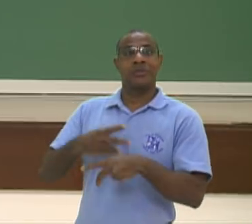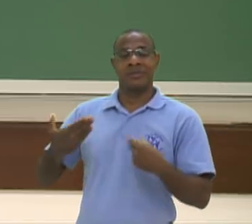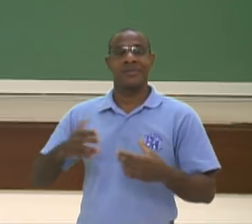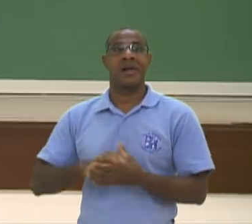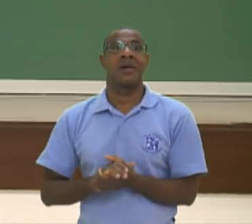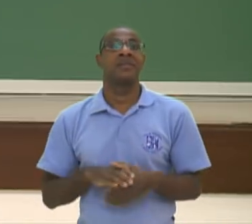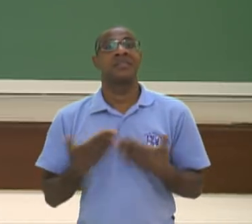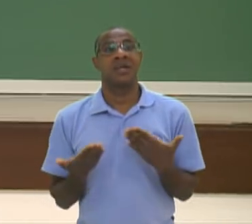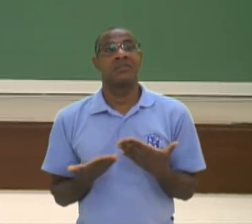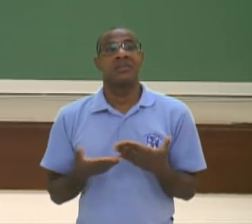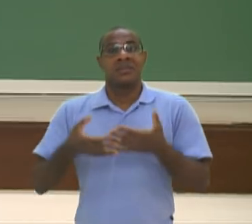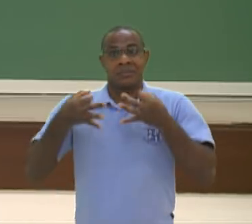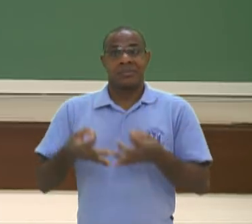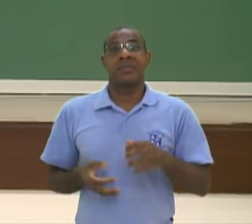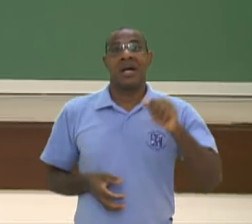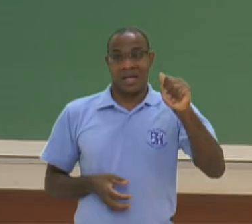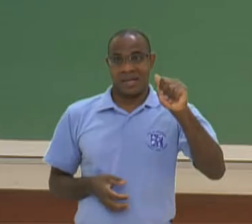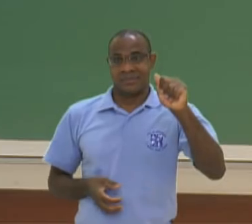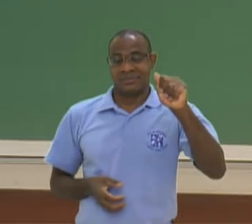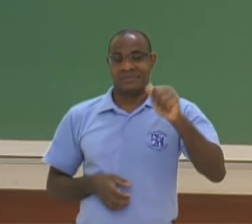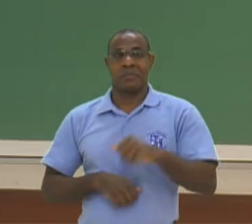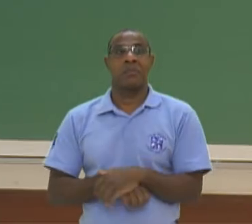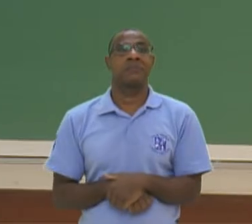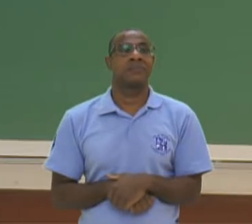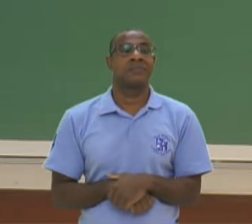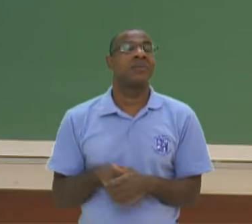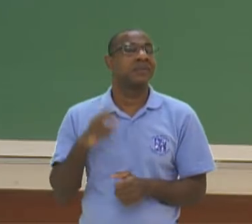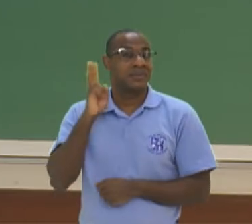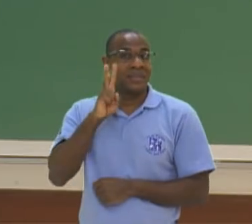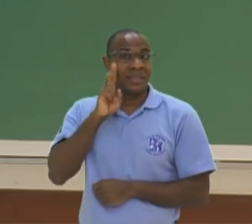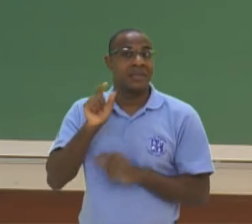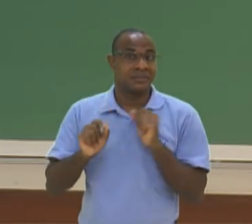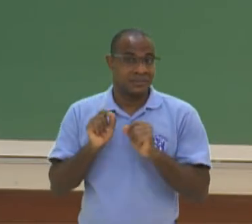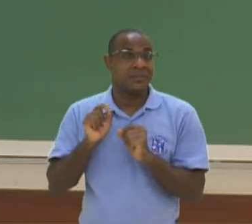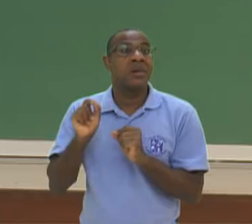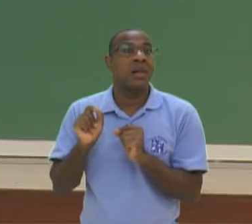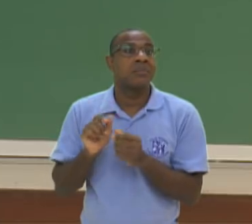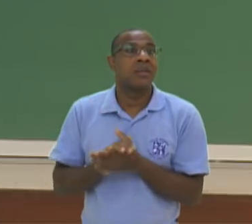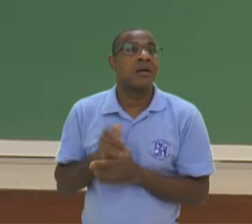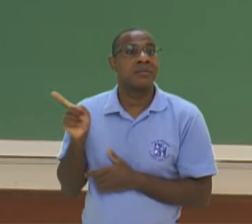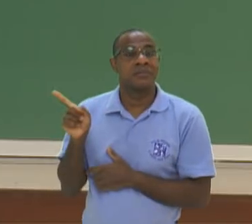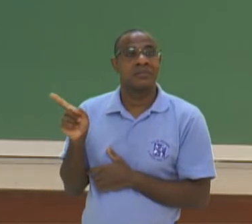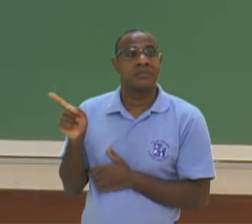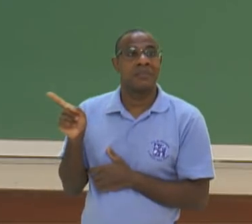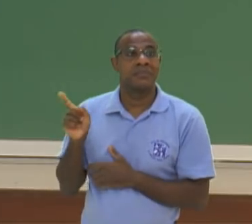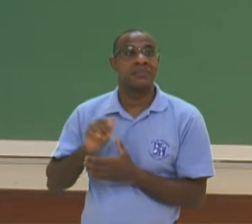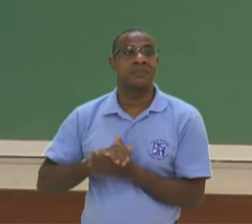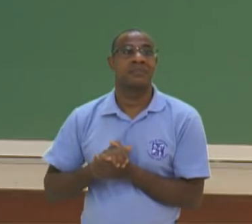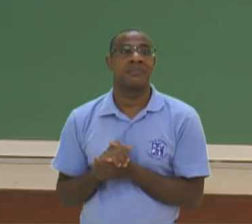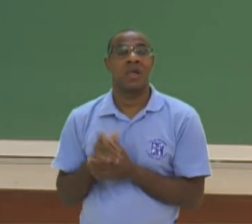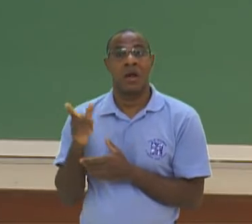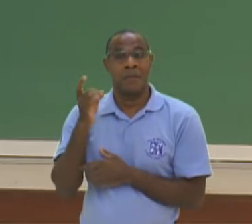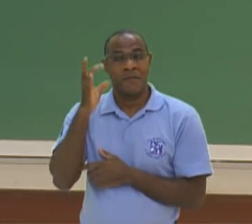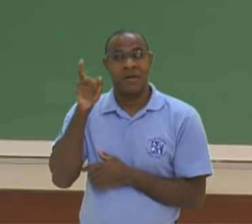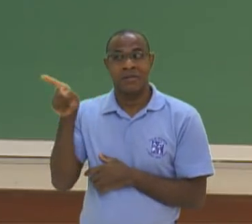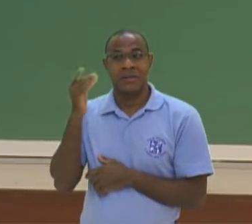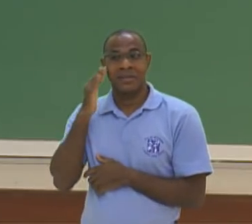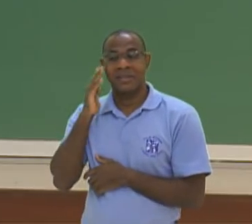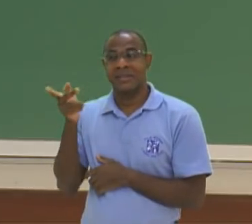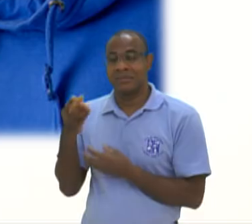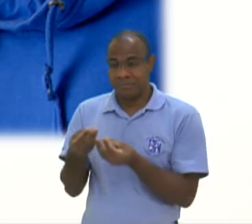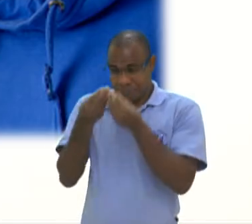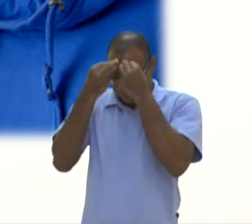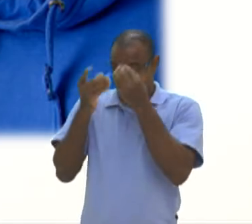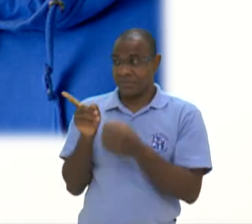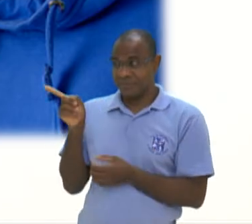resposta correta era a alternativa A. Então, lembre-se, olha só um esqueminha que eu coloquei aqui para ficar mais fácil de você